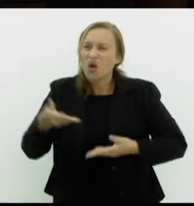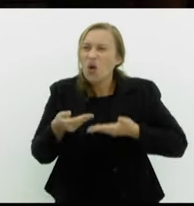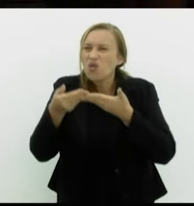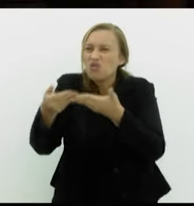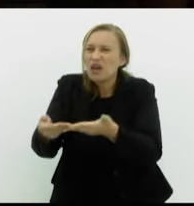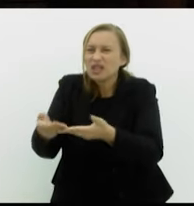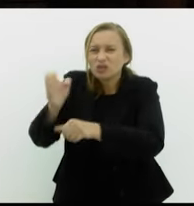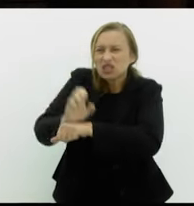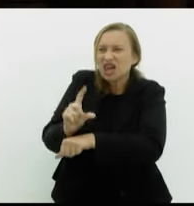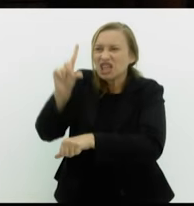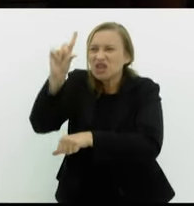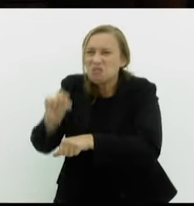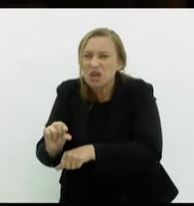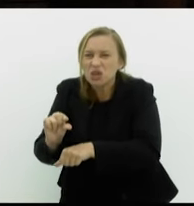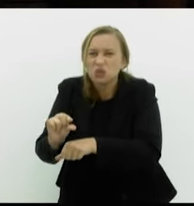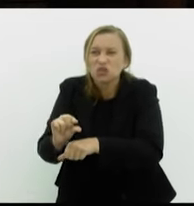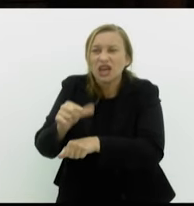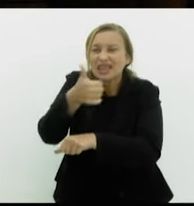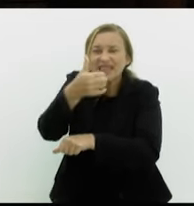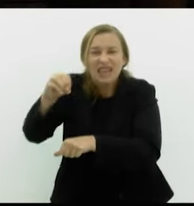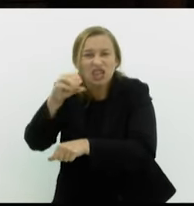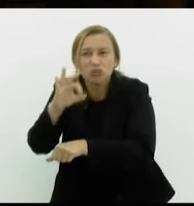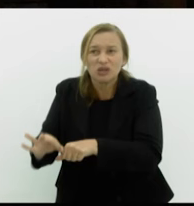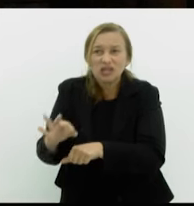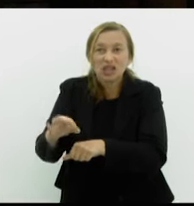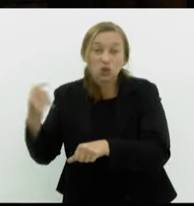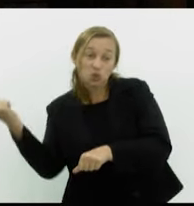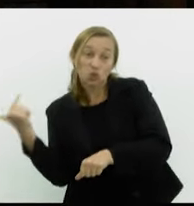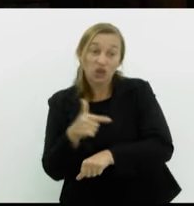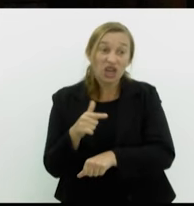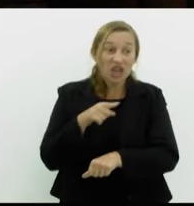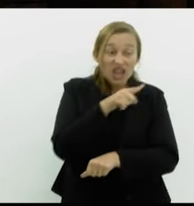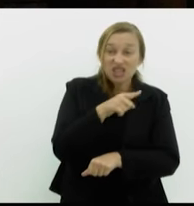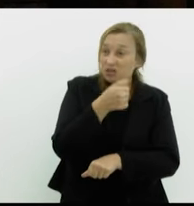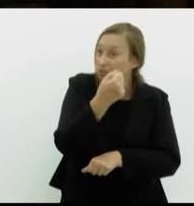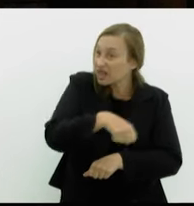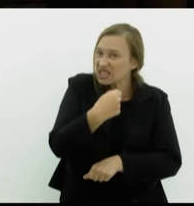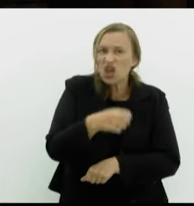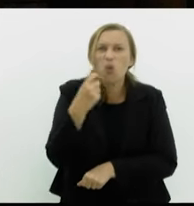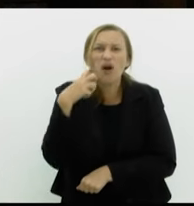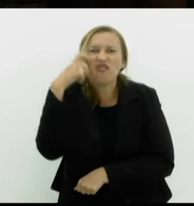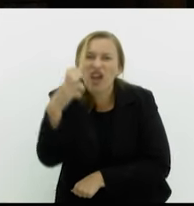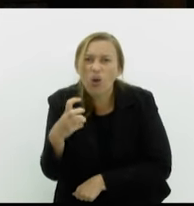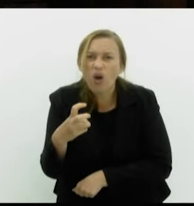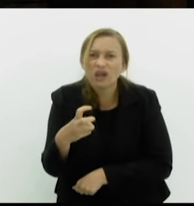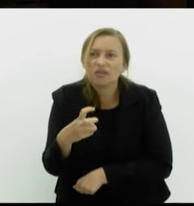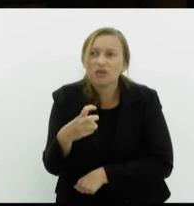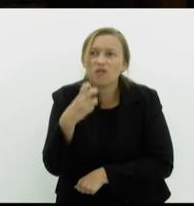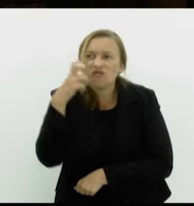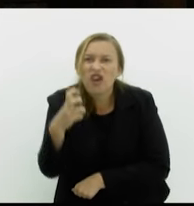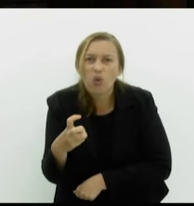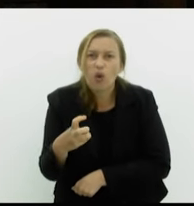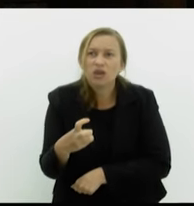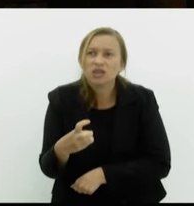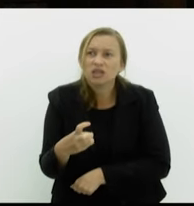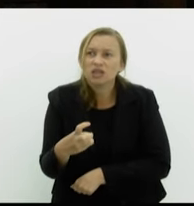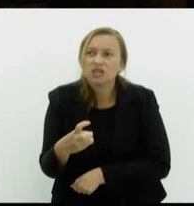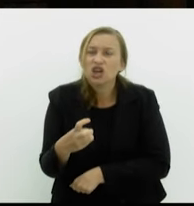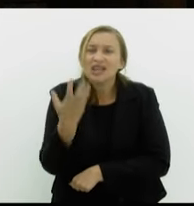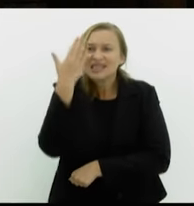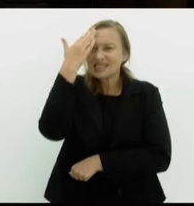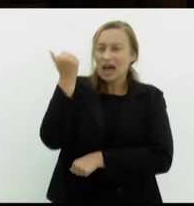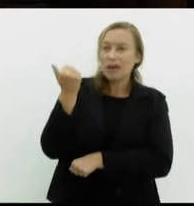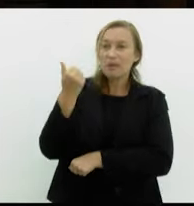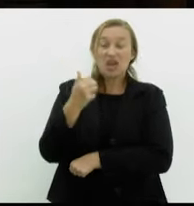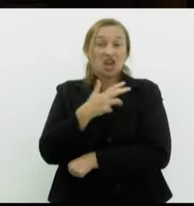estado menos de 10% do que eles precisam. Uma vergonha! Só de saber que o